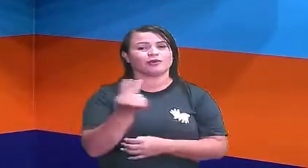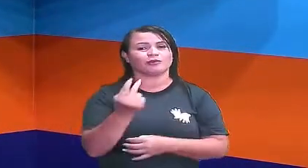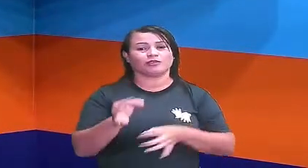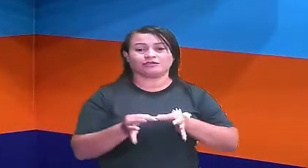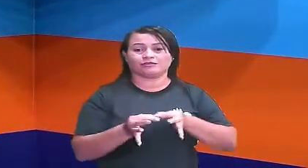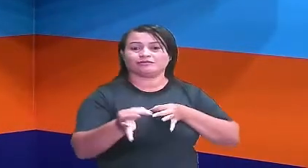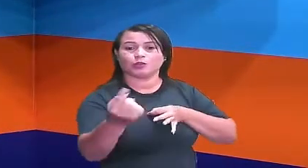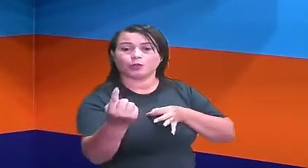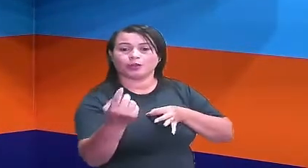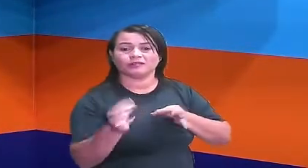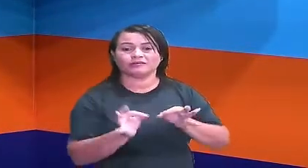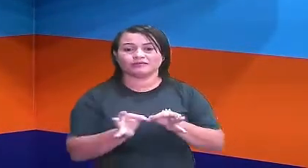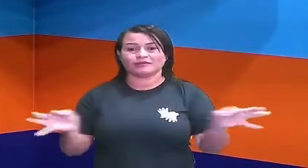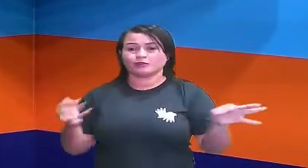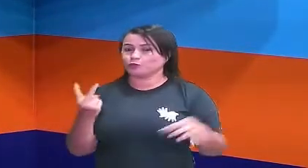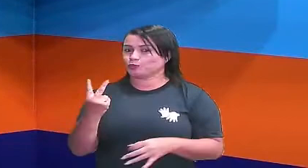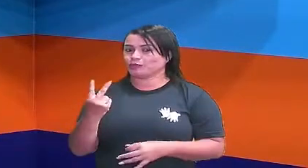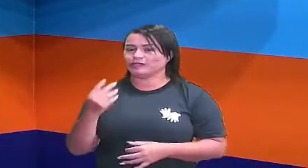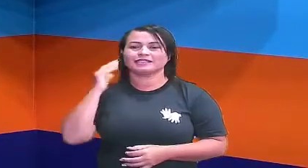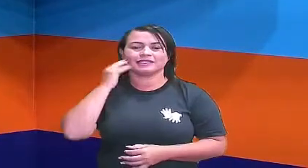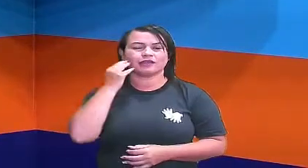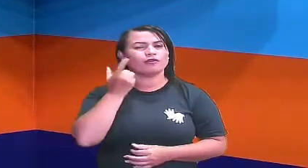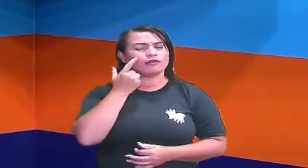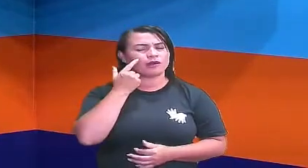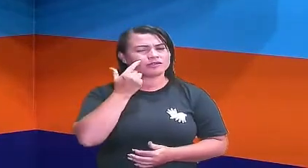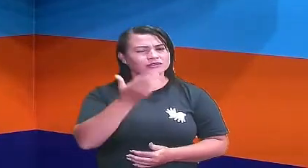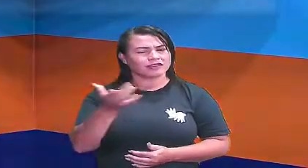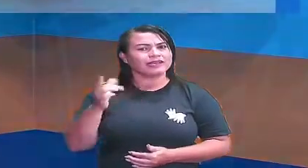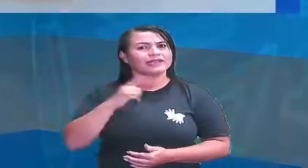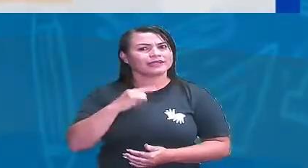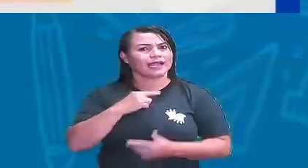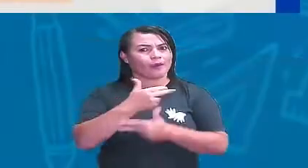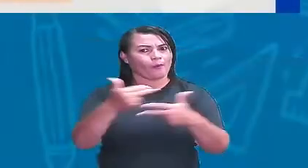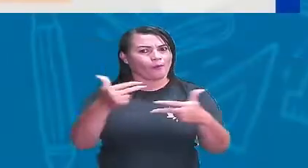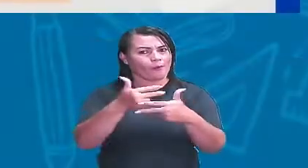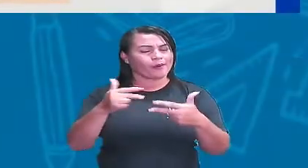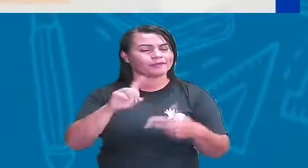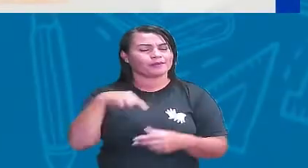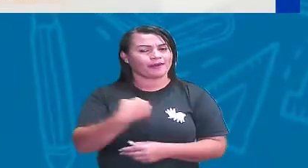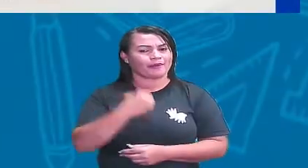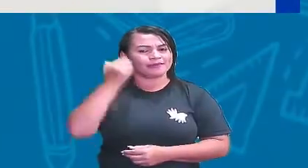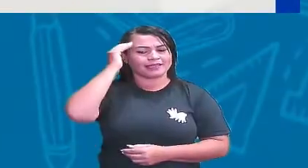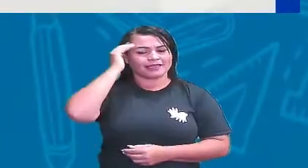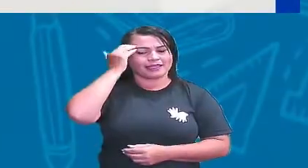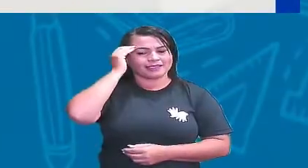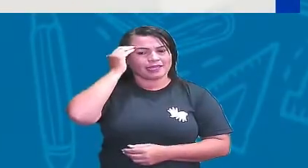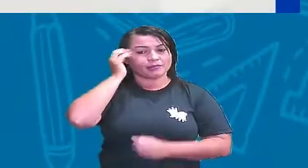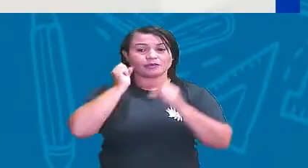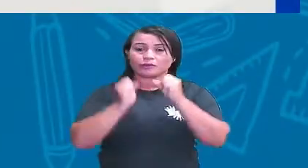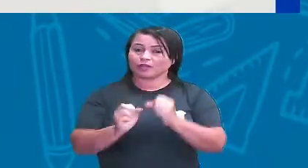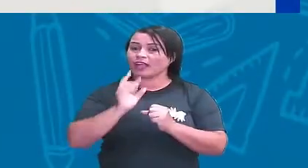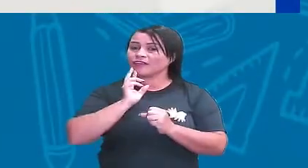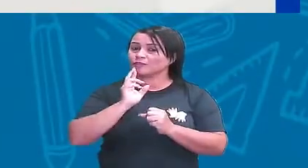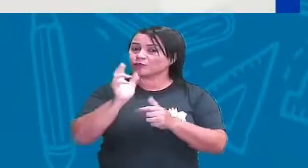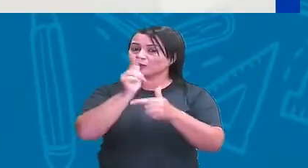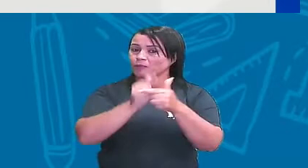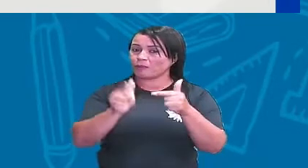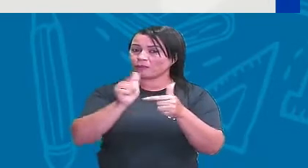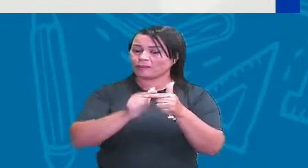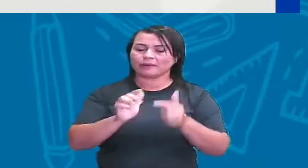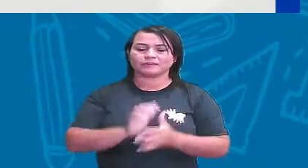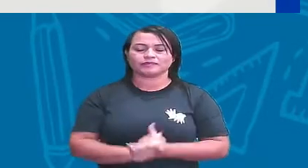Para poder saber a área aqui da sala. Então vamos seguir, porque tem muita coisa para a gente entender e poder resolver o